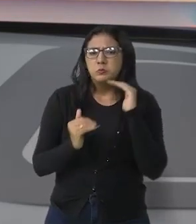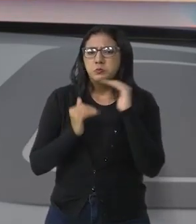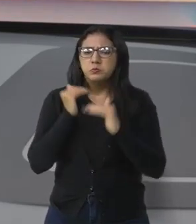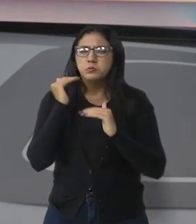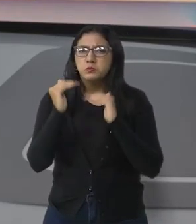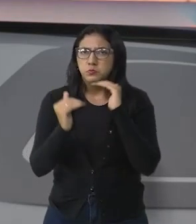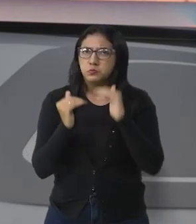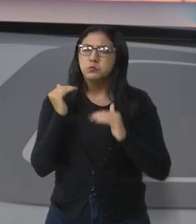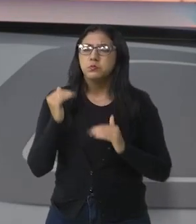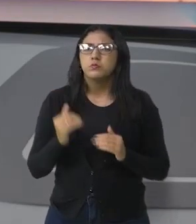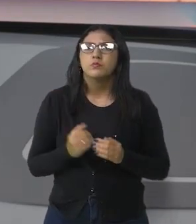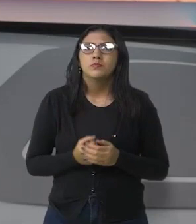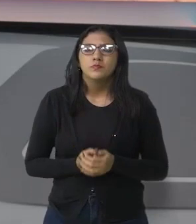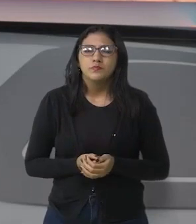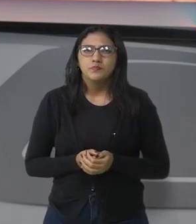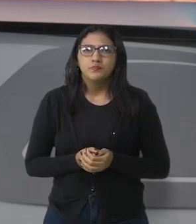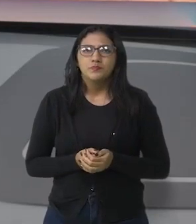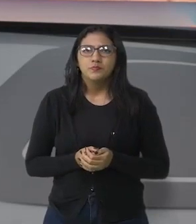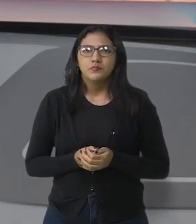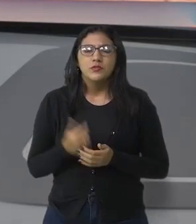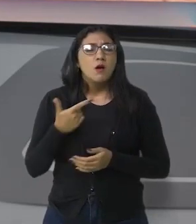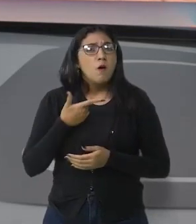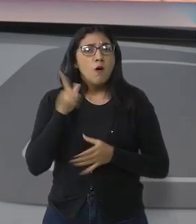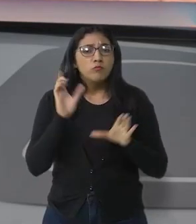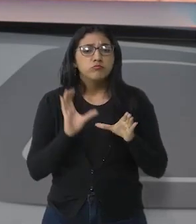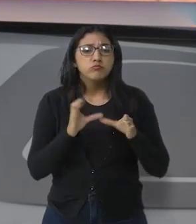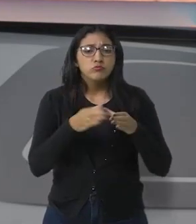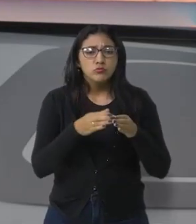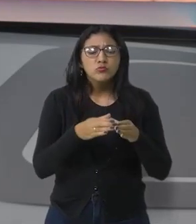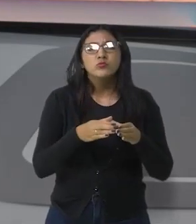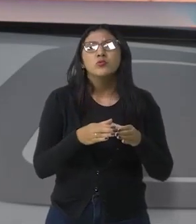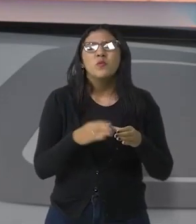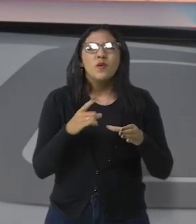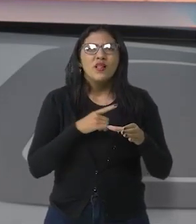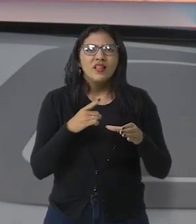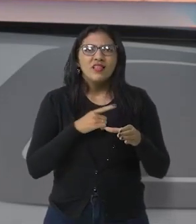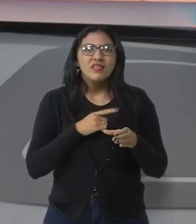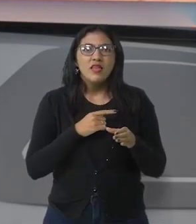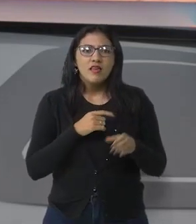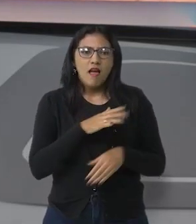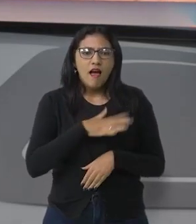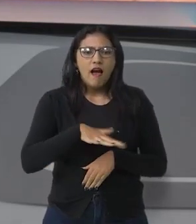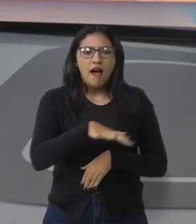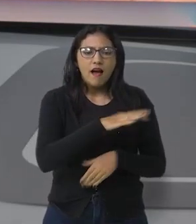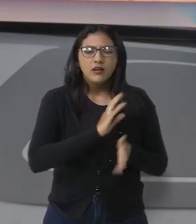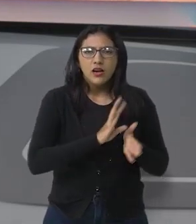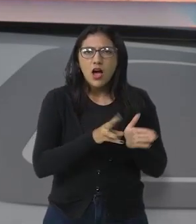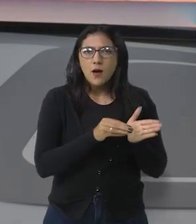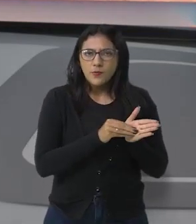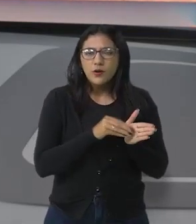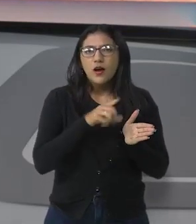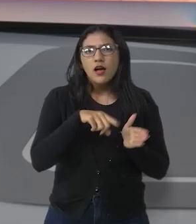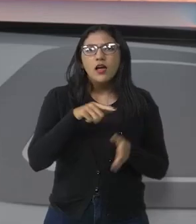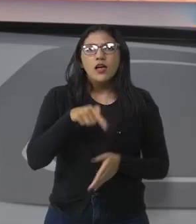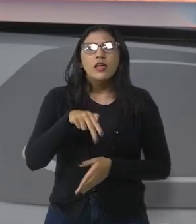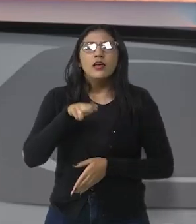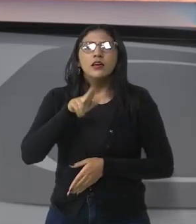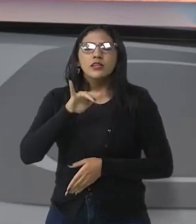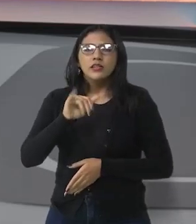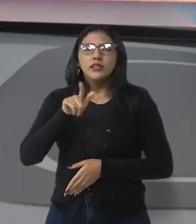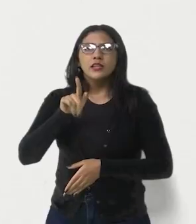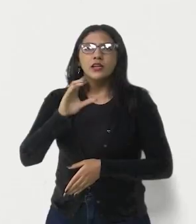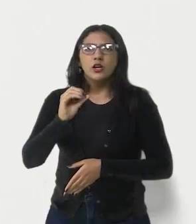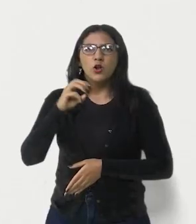homem não indígena. Outra comunidade que vive também dentro da floresta amazônica são as comunidades quilombolas, ou